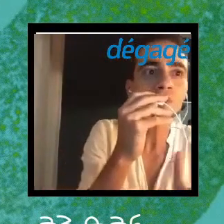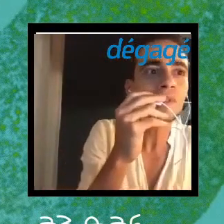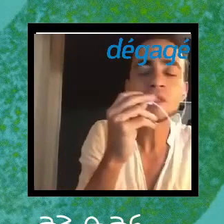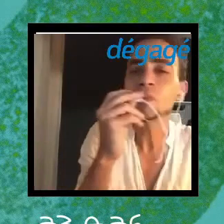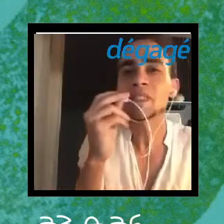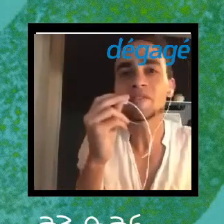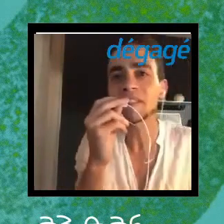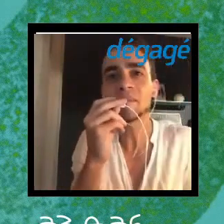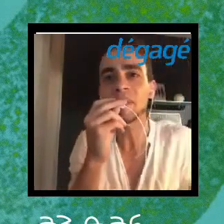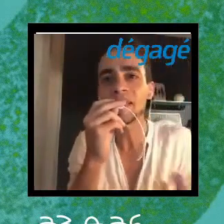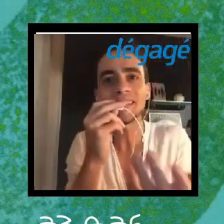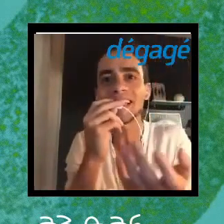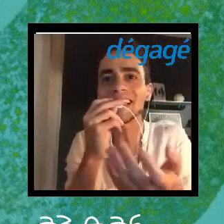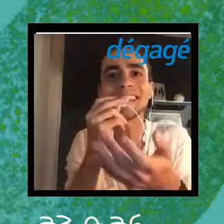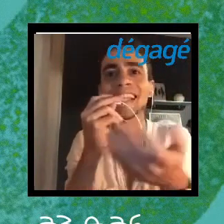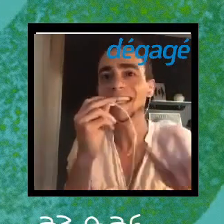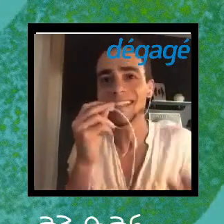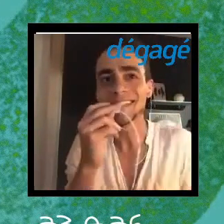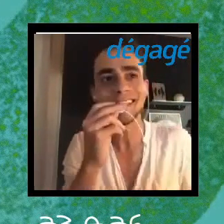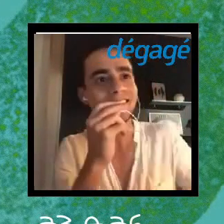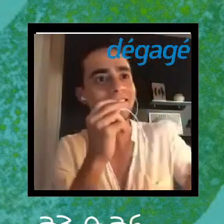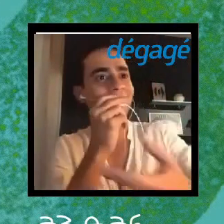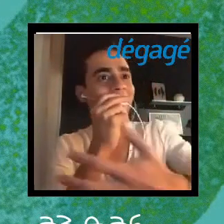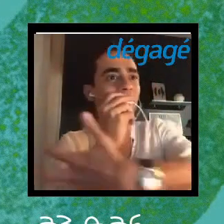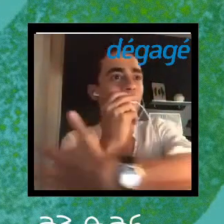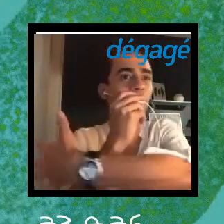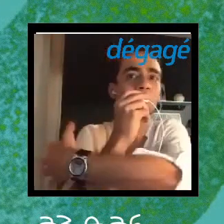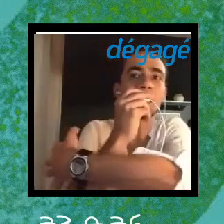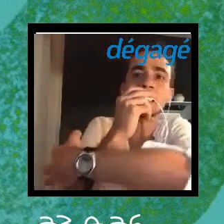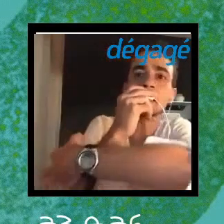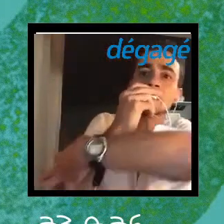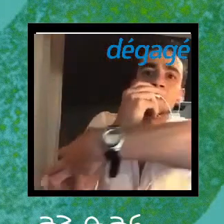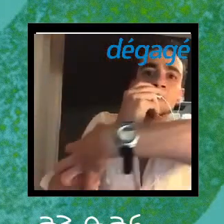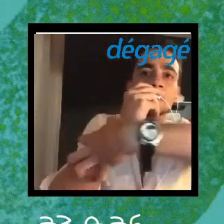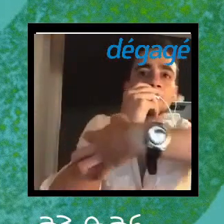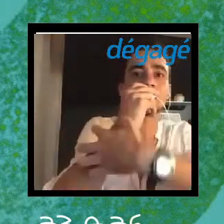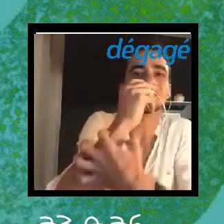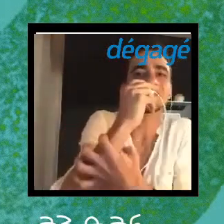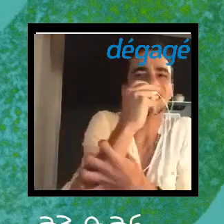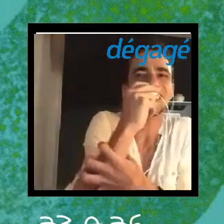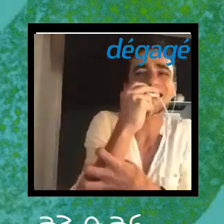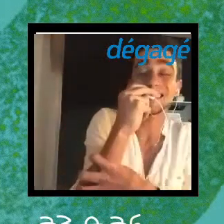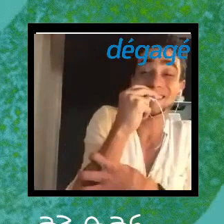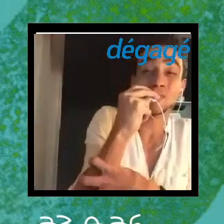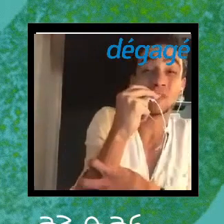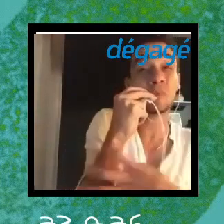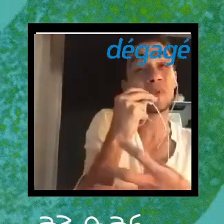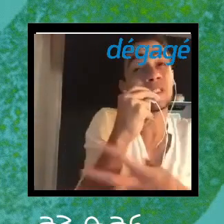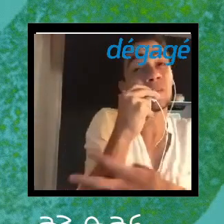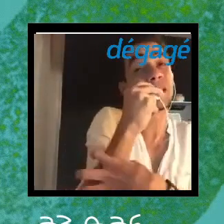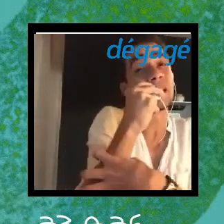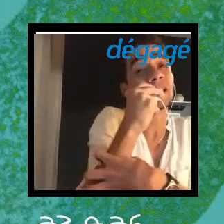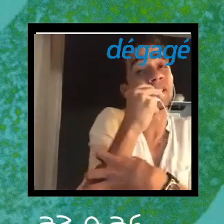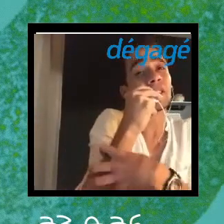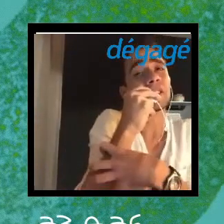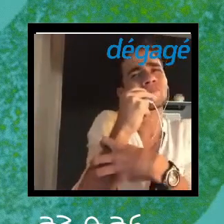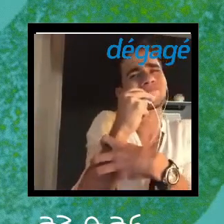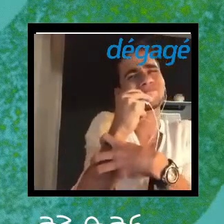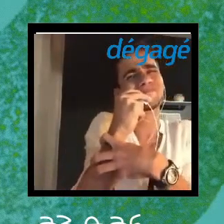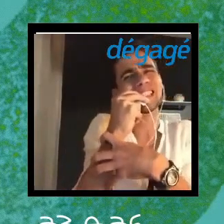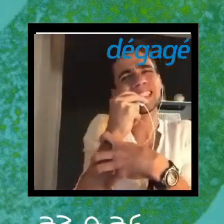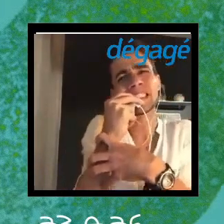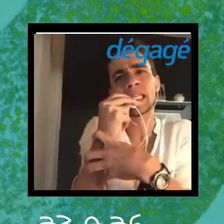gente não conseguiu mais fazer mais nada. Assim, só ficou em crise, enfim, ali. Não sei porque também naquele dia